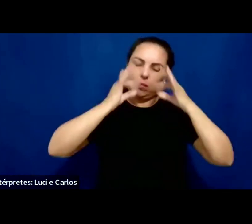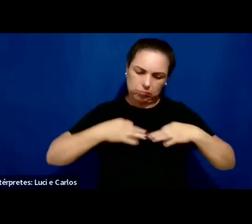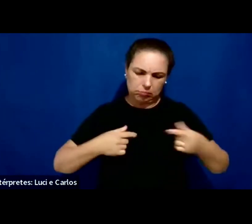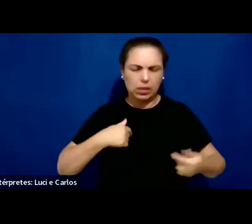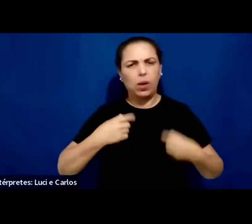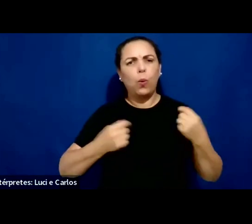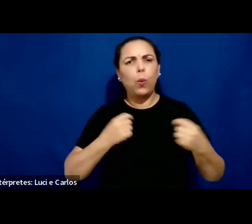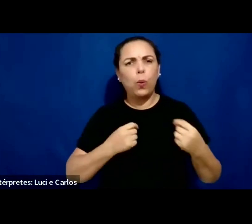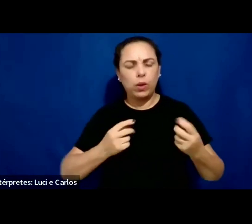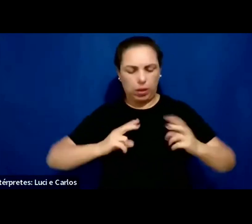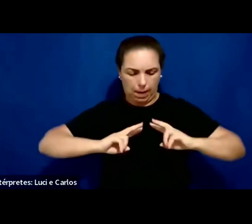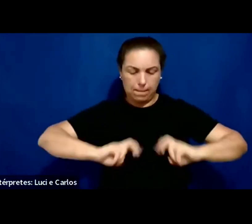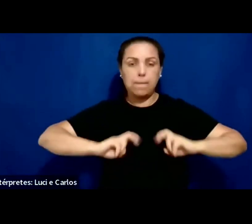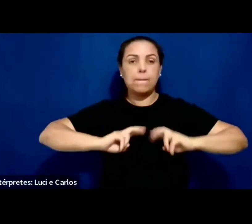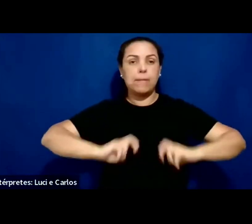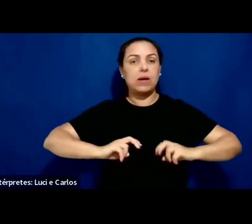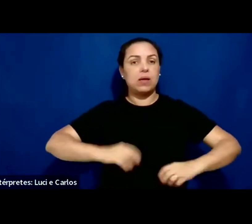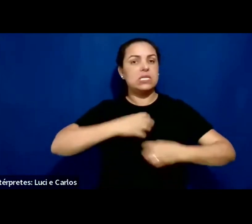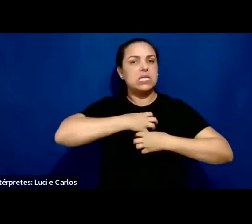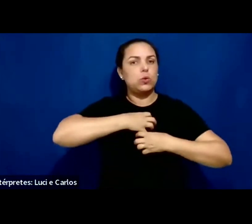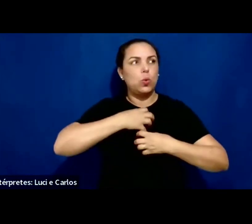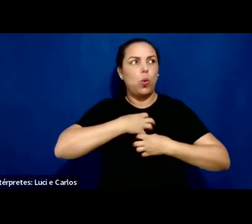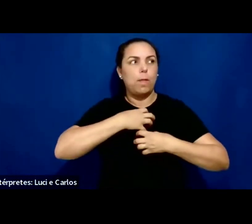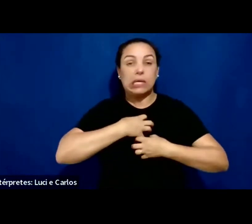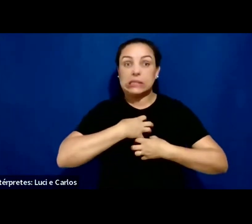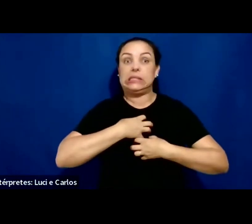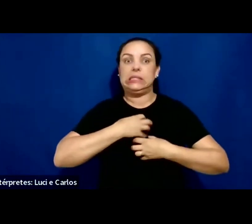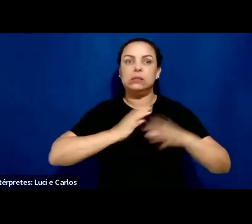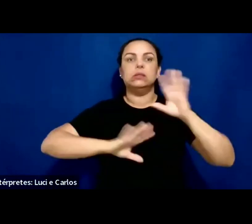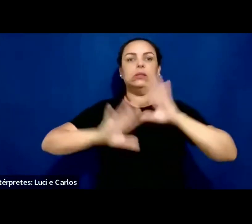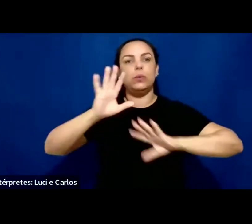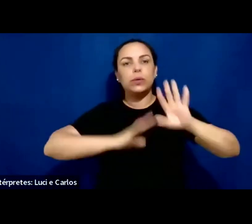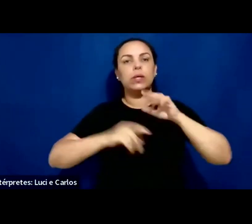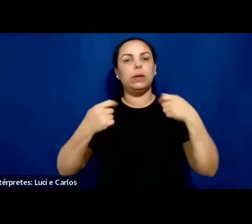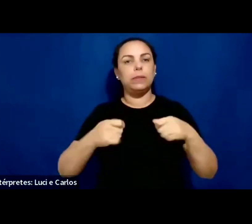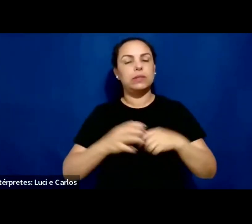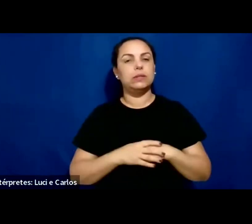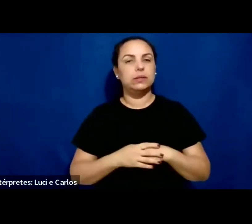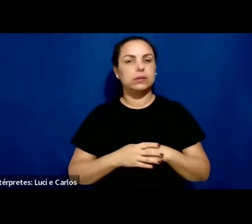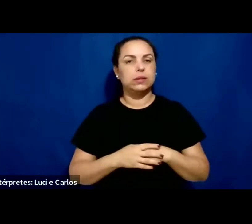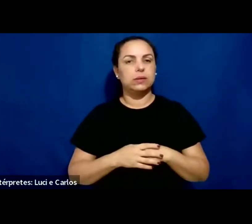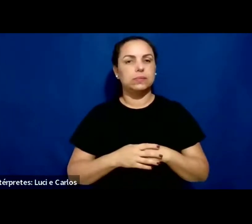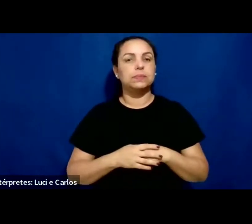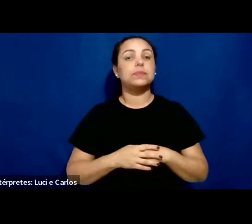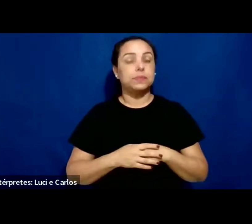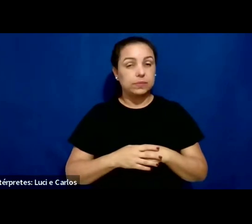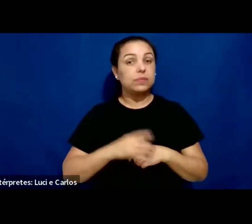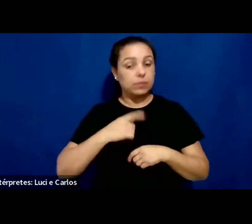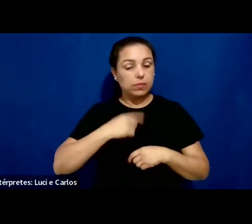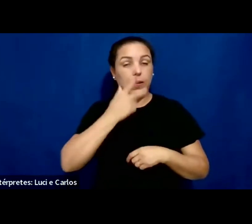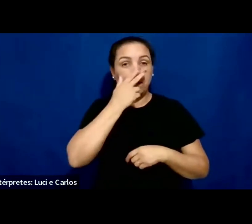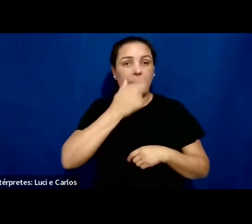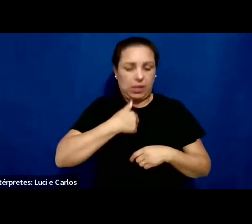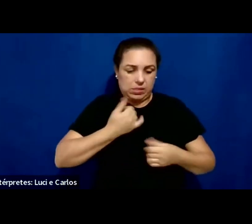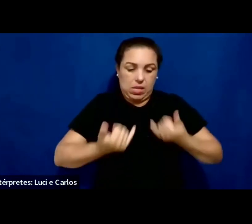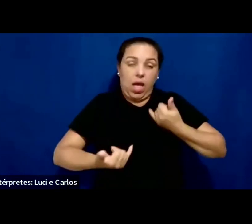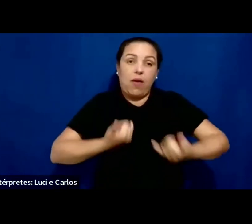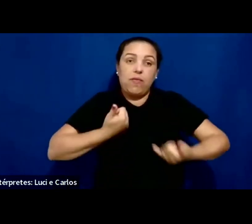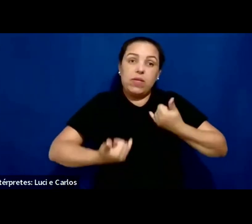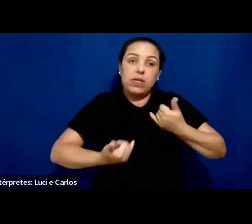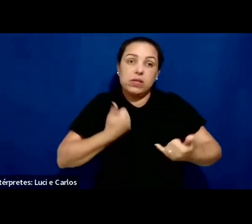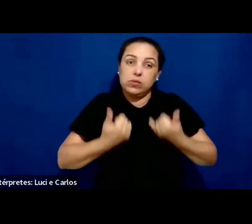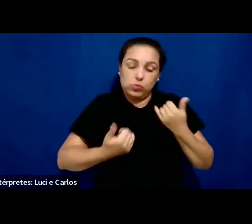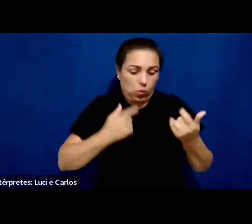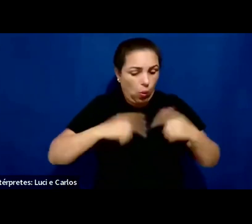corpo. Não seja pego de surpresa. O seu corpo não é você. Ele fala com você. Ele está falando, ele está